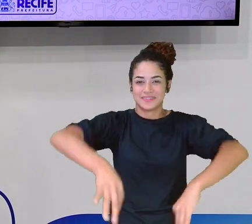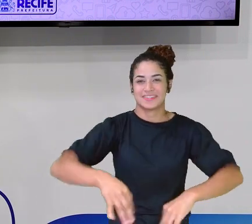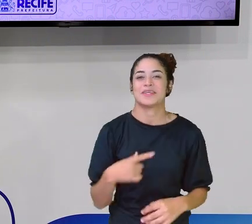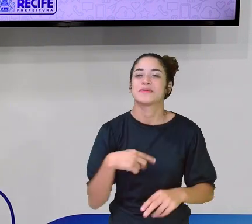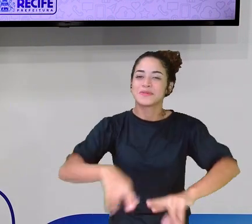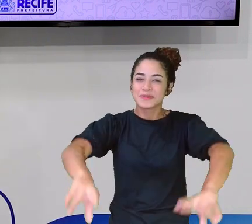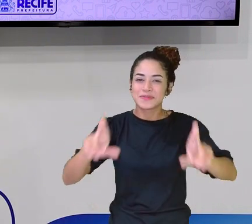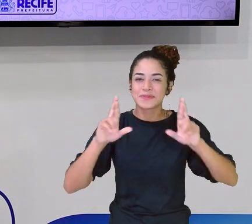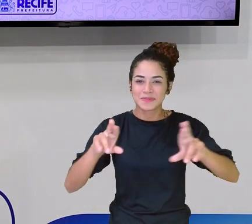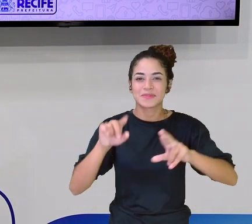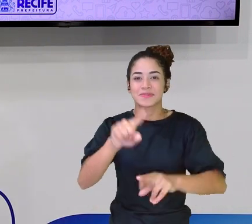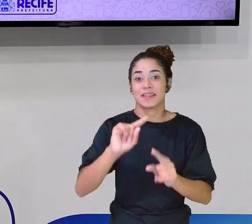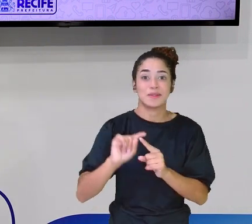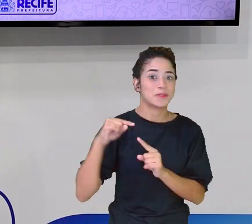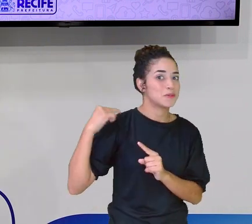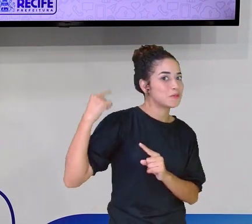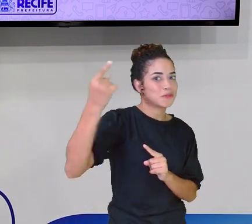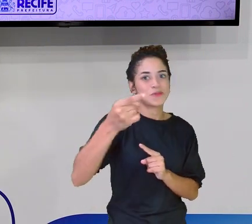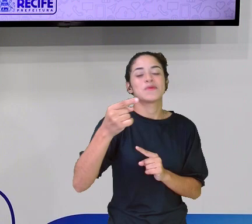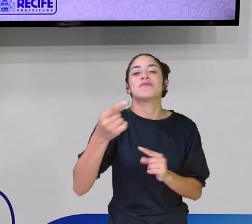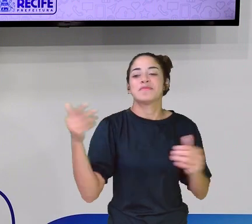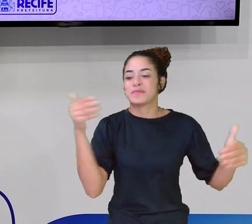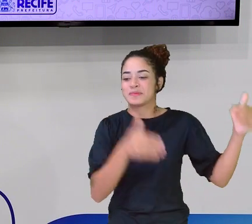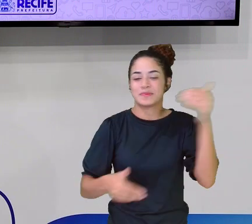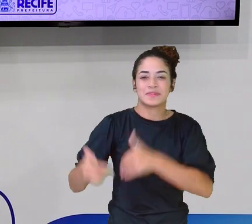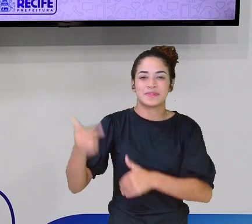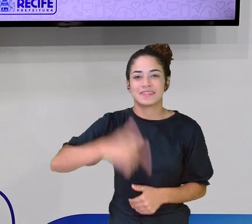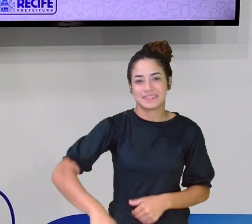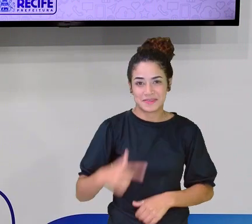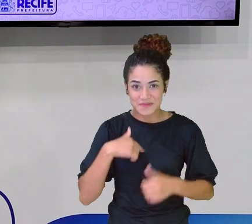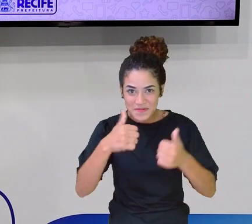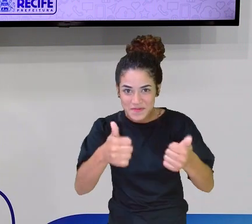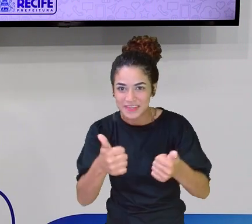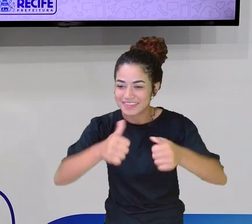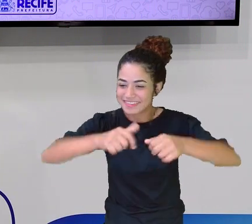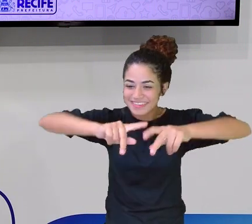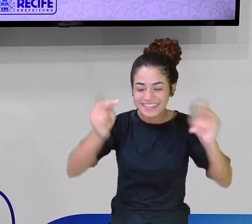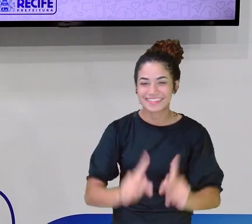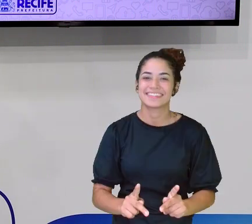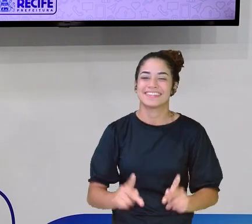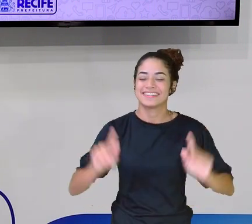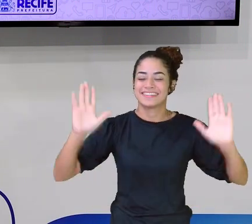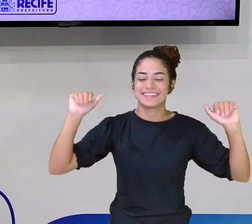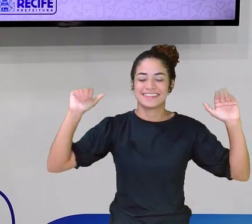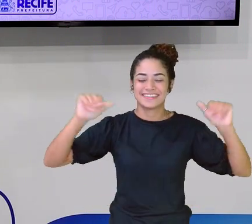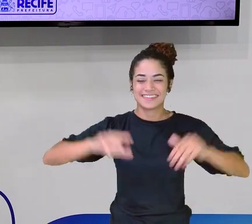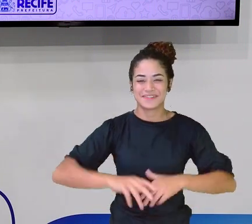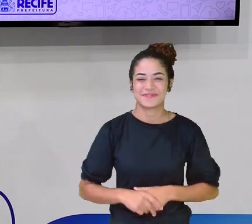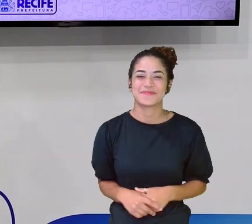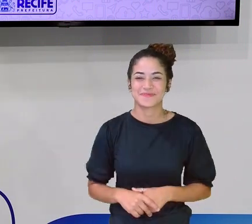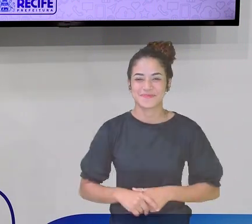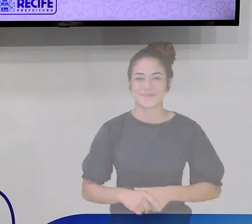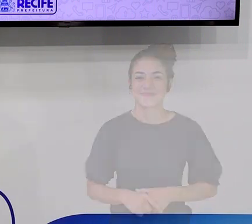Eu espero contar com a sua participação em breve. Fiquem bem, fiquem em paz. Tchau, tchau.